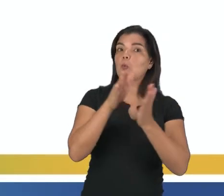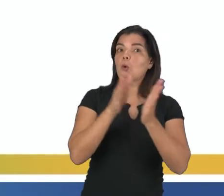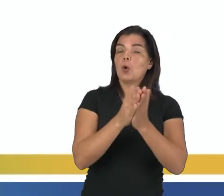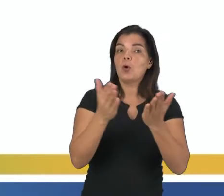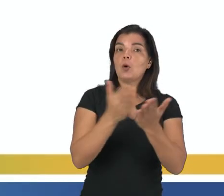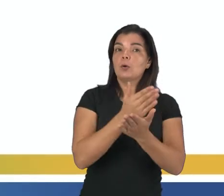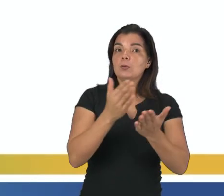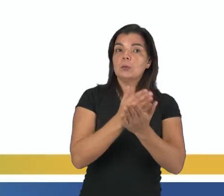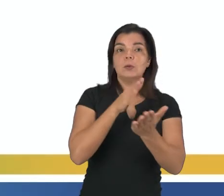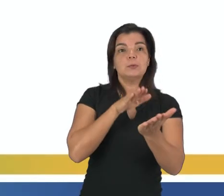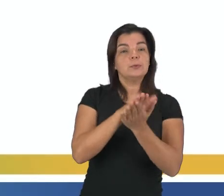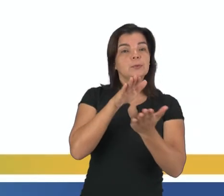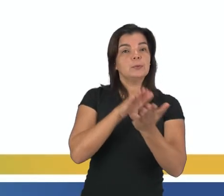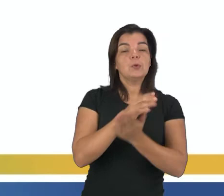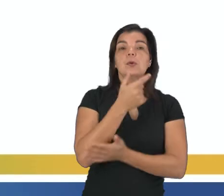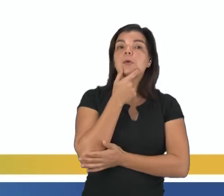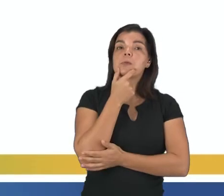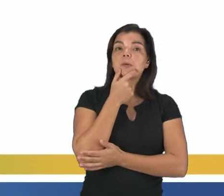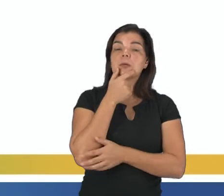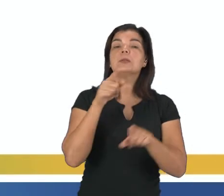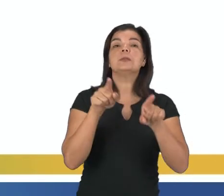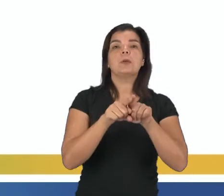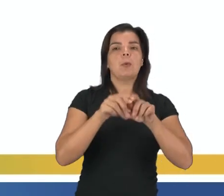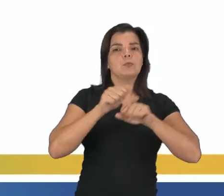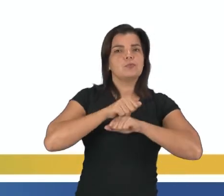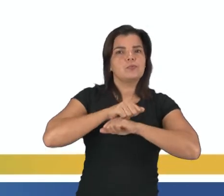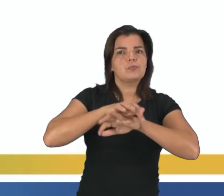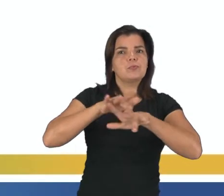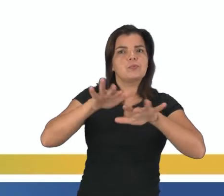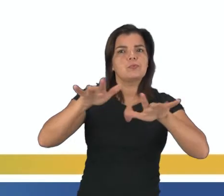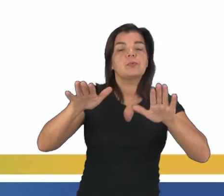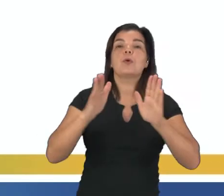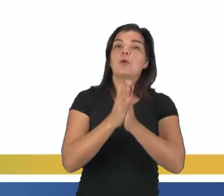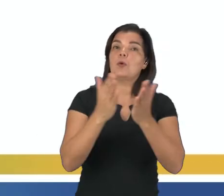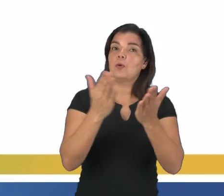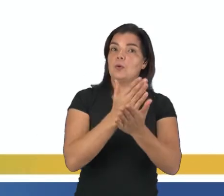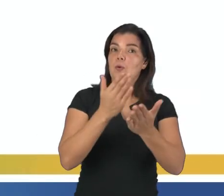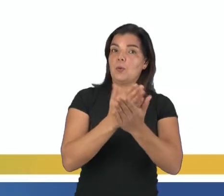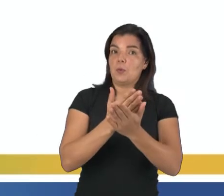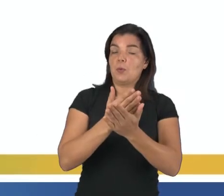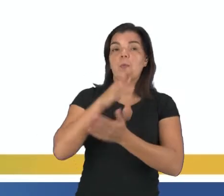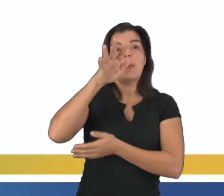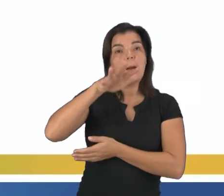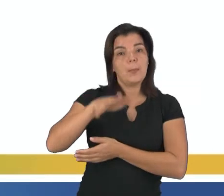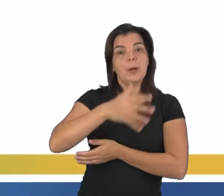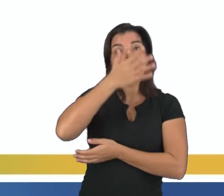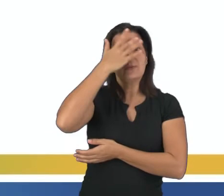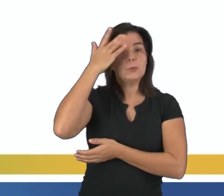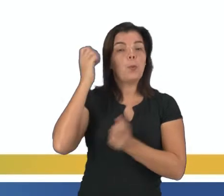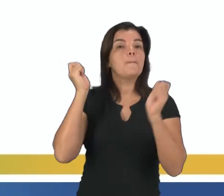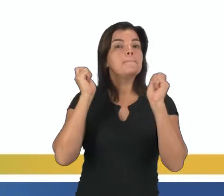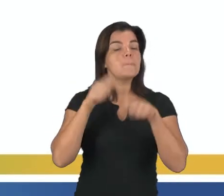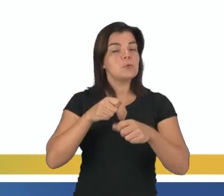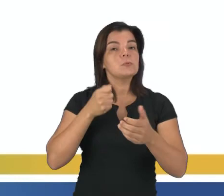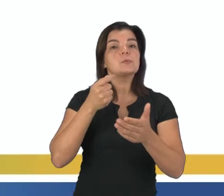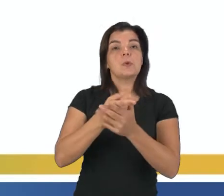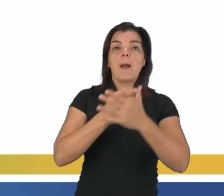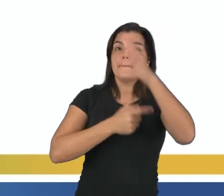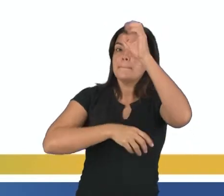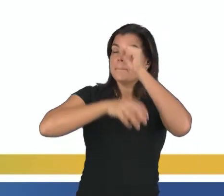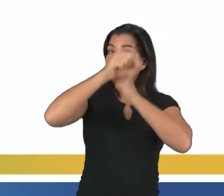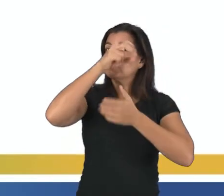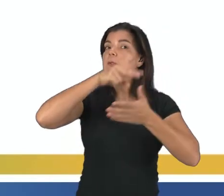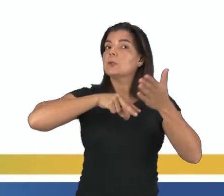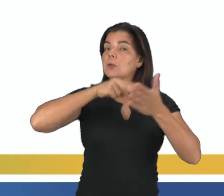livros foram em e o inglês assim se difundiu porque o livro ficou mais barato e mais pessoas poderiam comprar mais pessoas